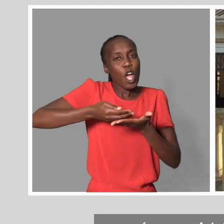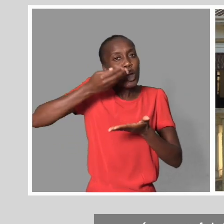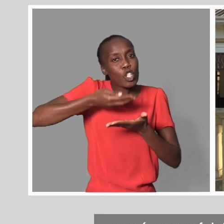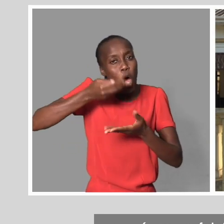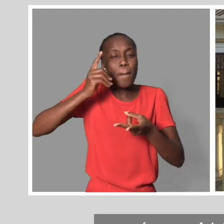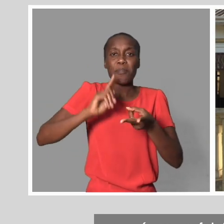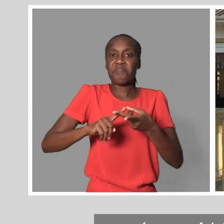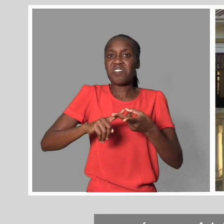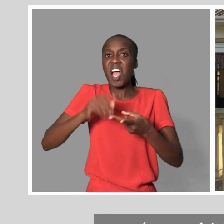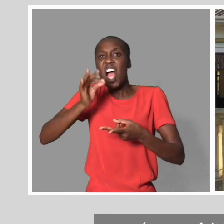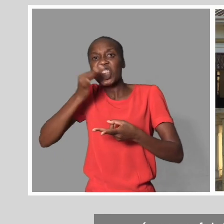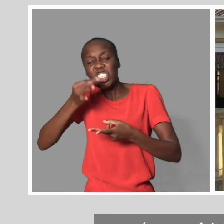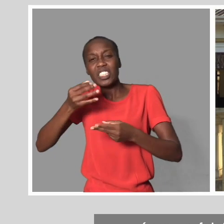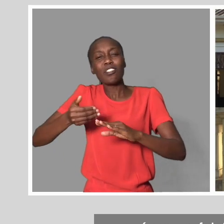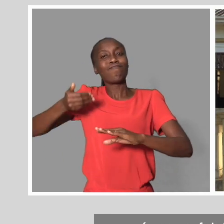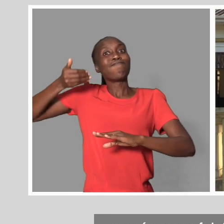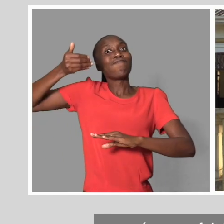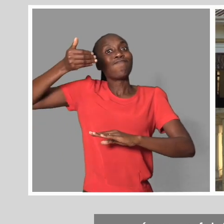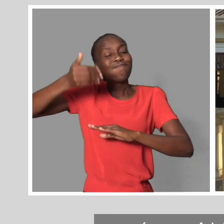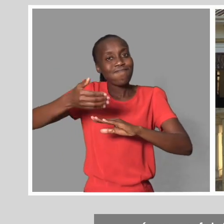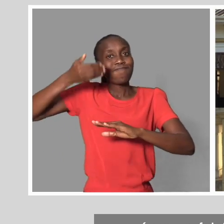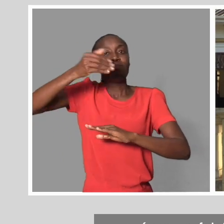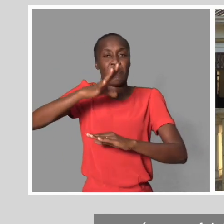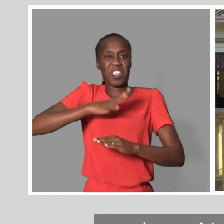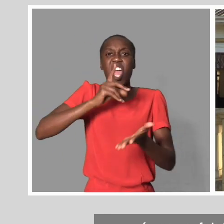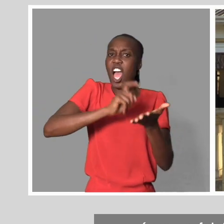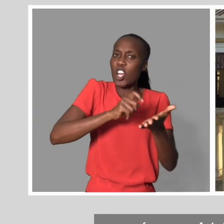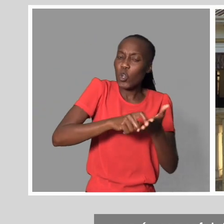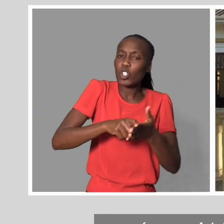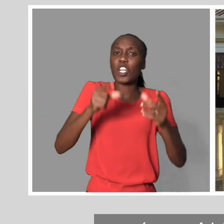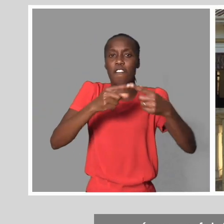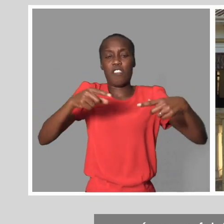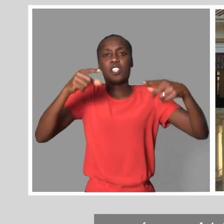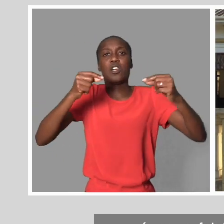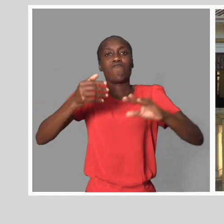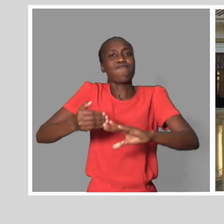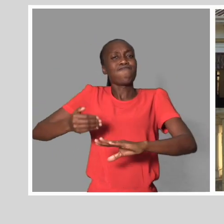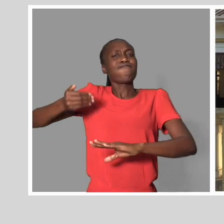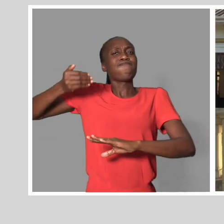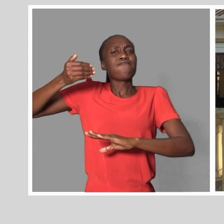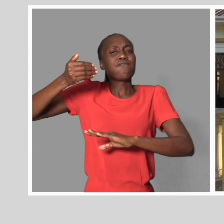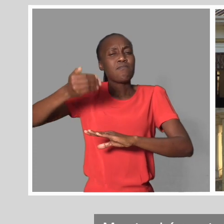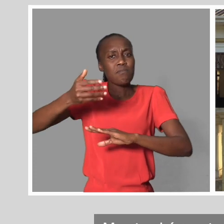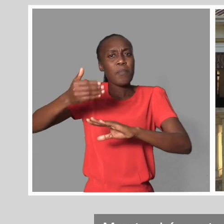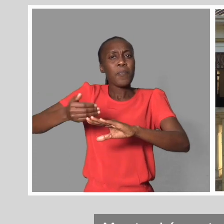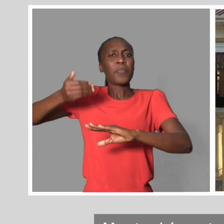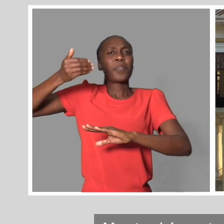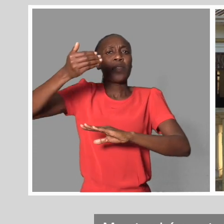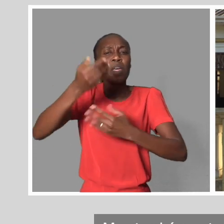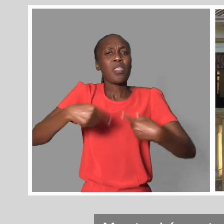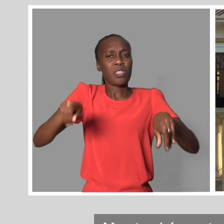de sopa, a dias de chá e a dia mesmo de um prato como arroz e feijão. Mas